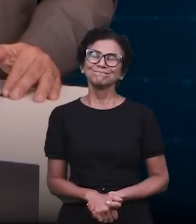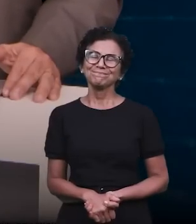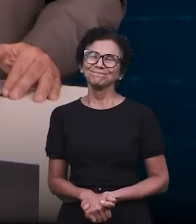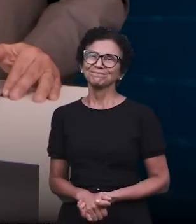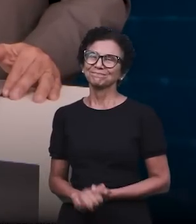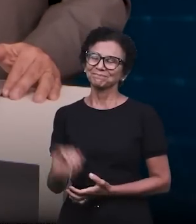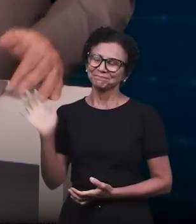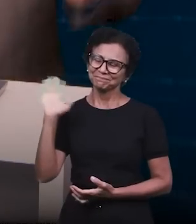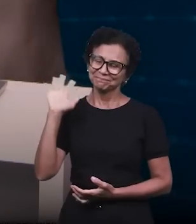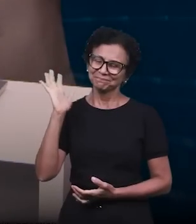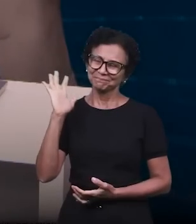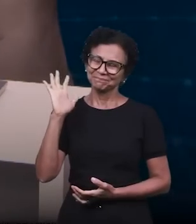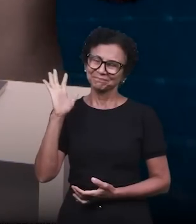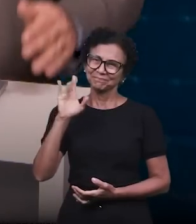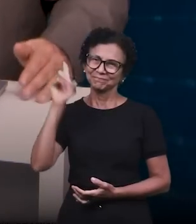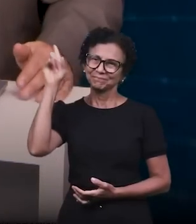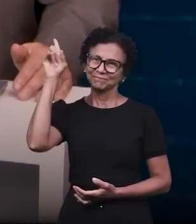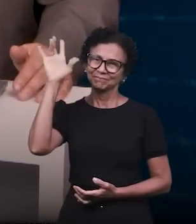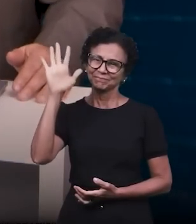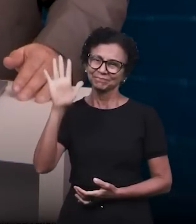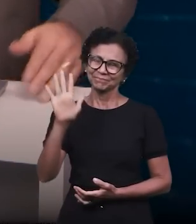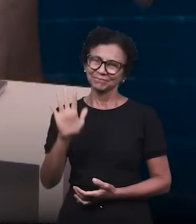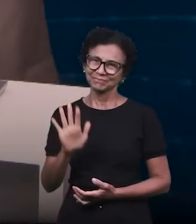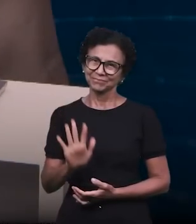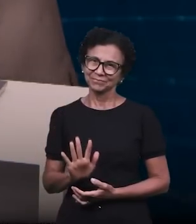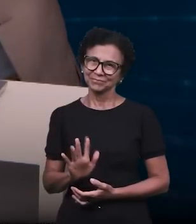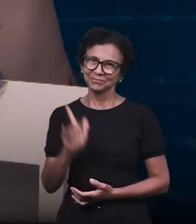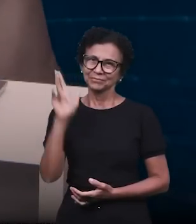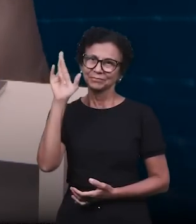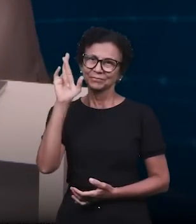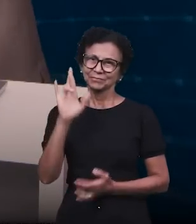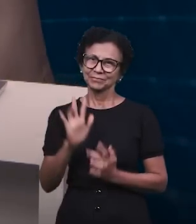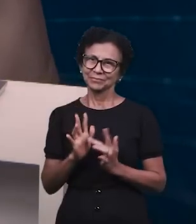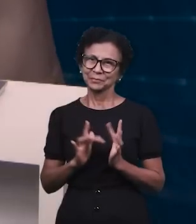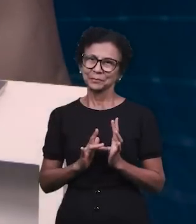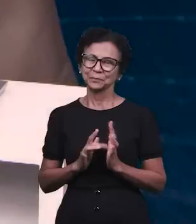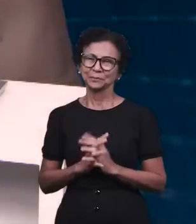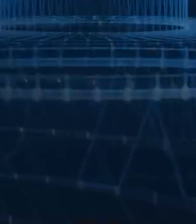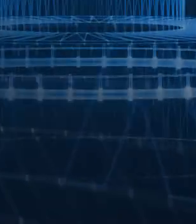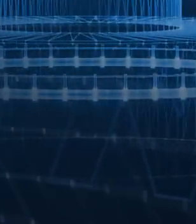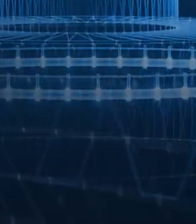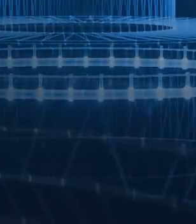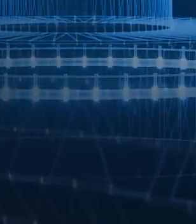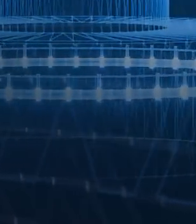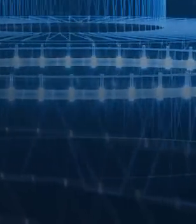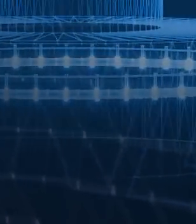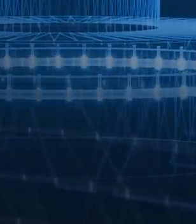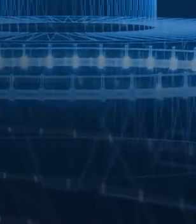manainews@radiomanaim.com.br. Até a próxima, que Deus abençoe e a paz do Senhor Jesus.